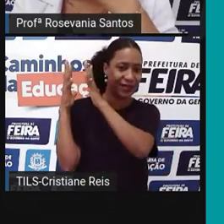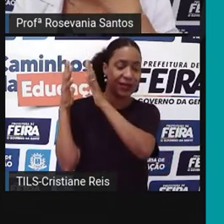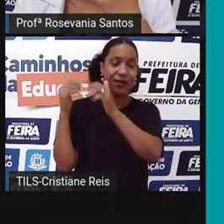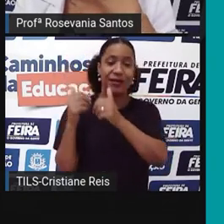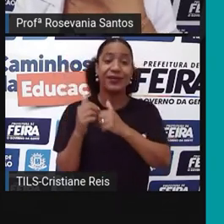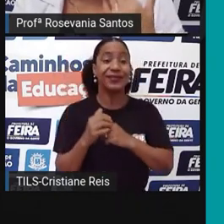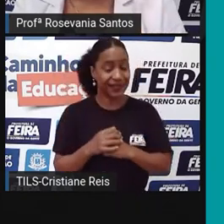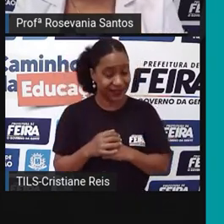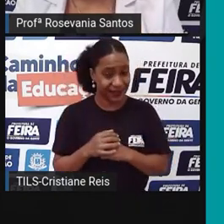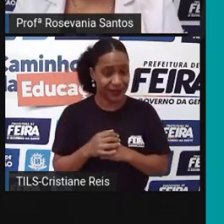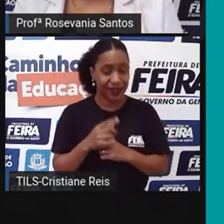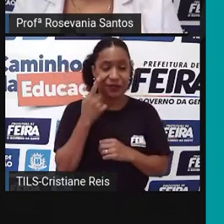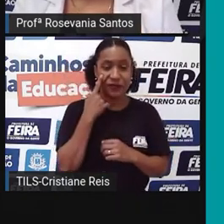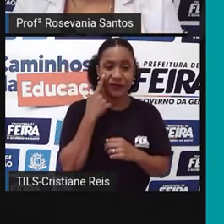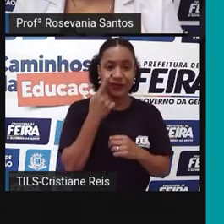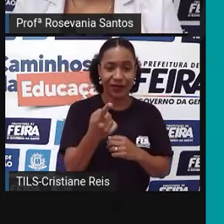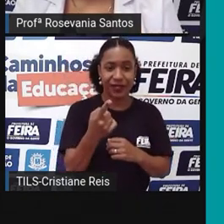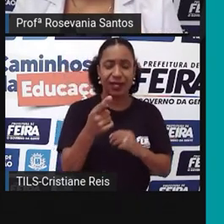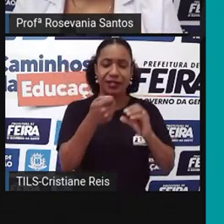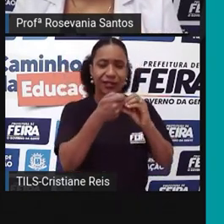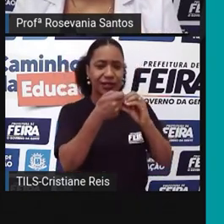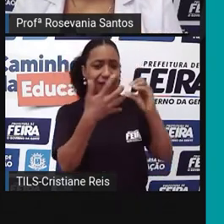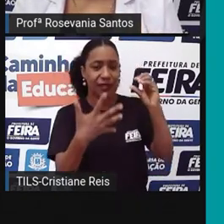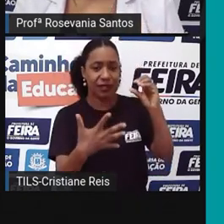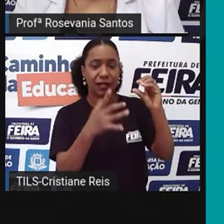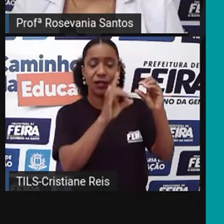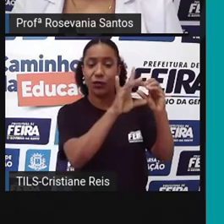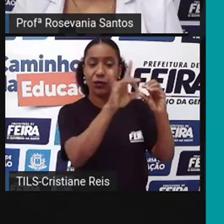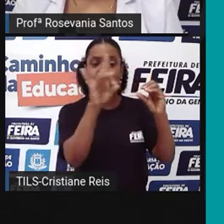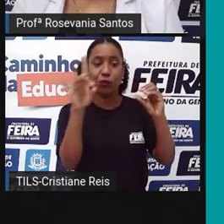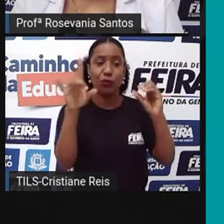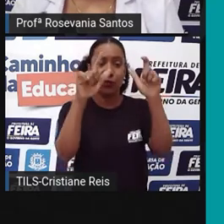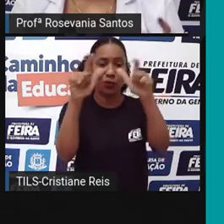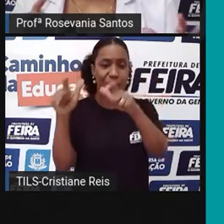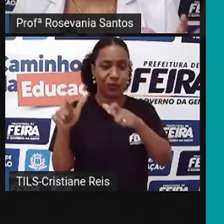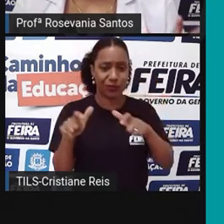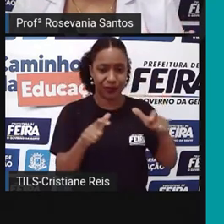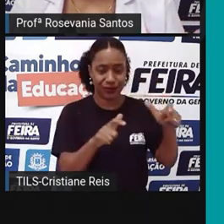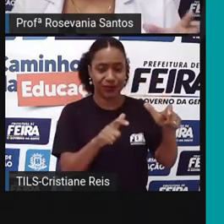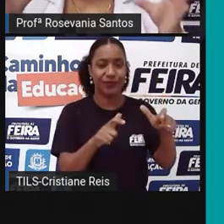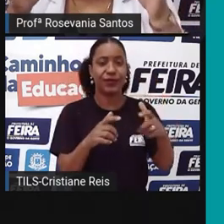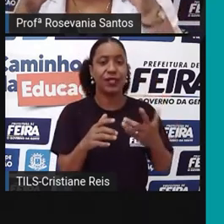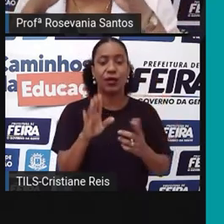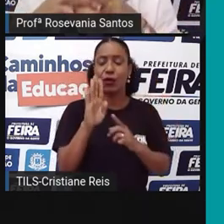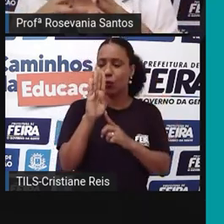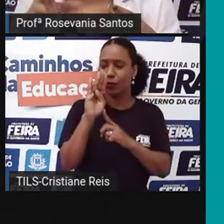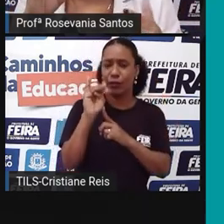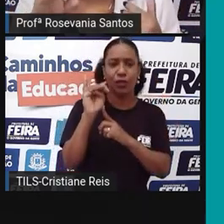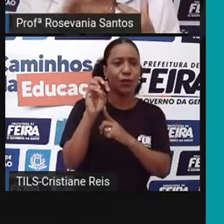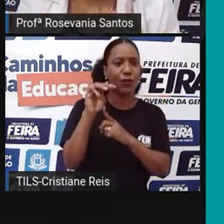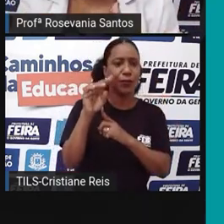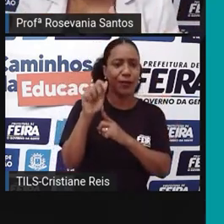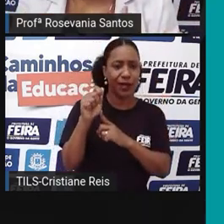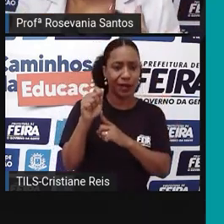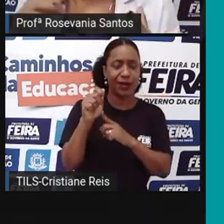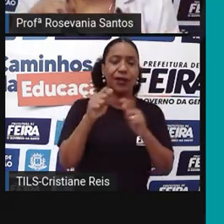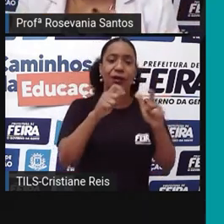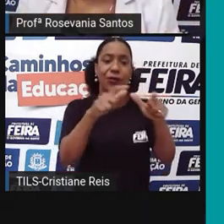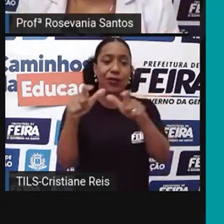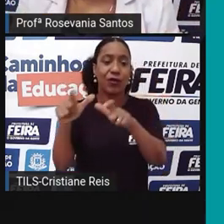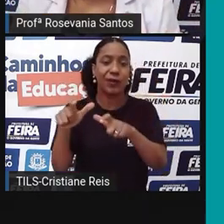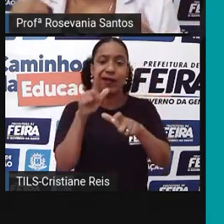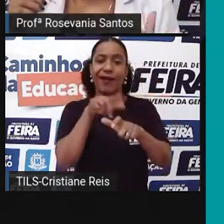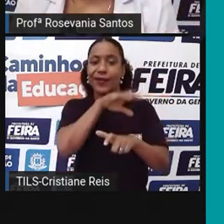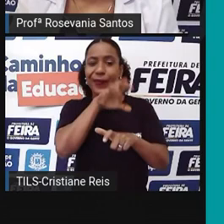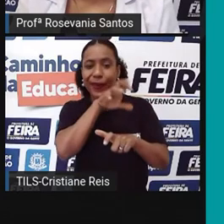desses espaços, desses biomas, dessas características, né, porque um bioma, ele tem características, assim, de animais